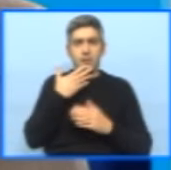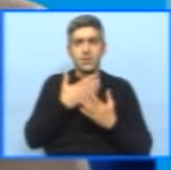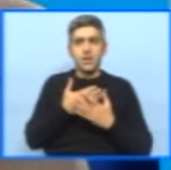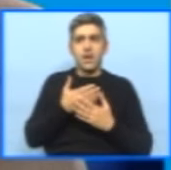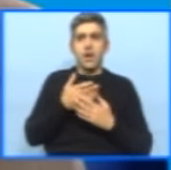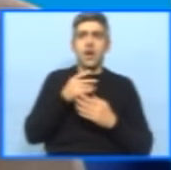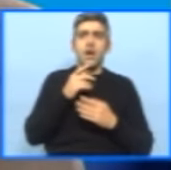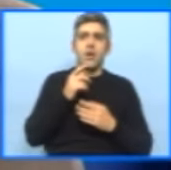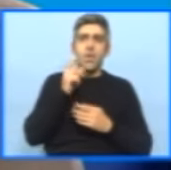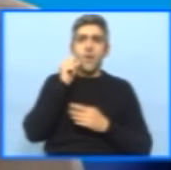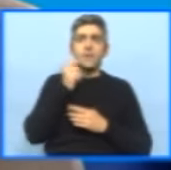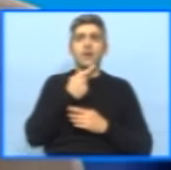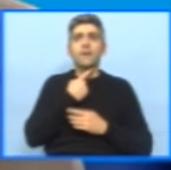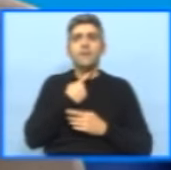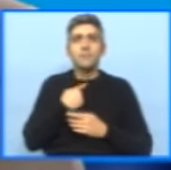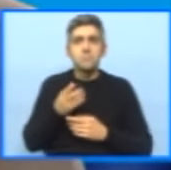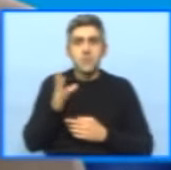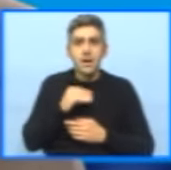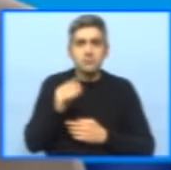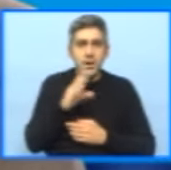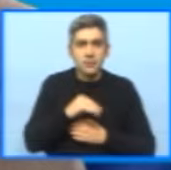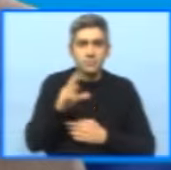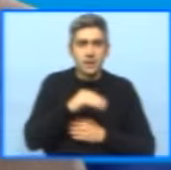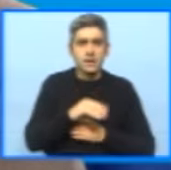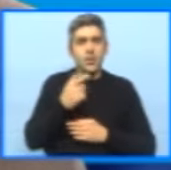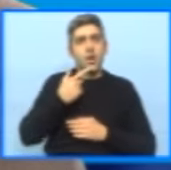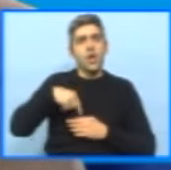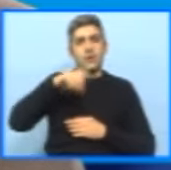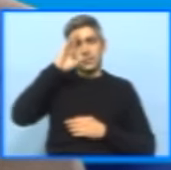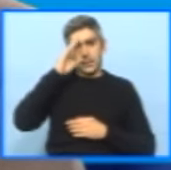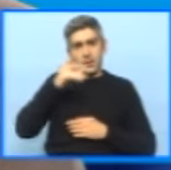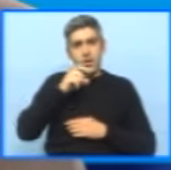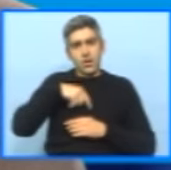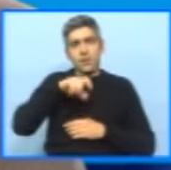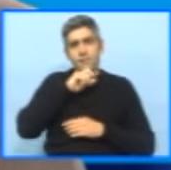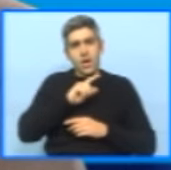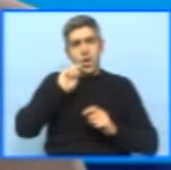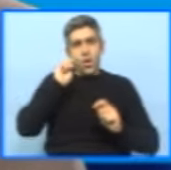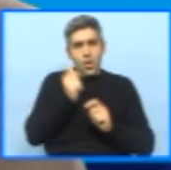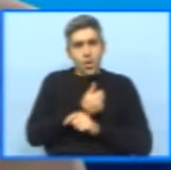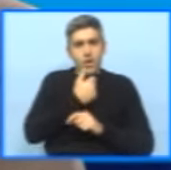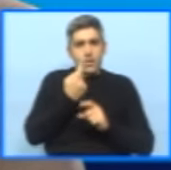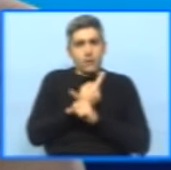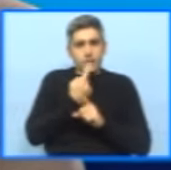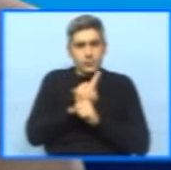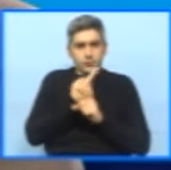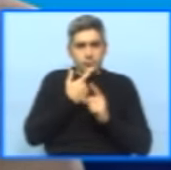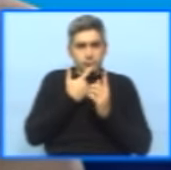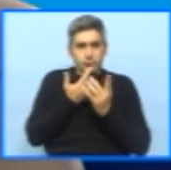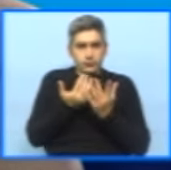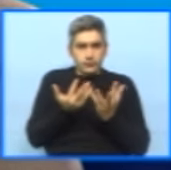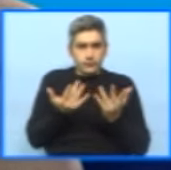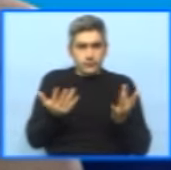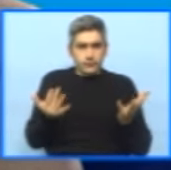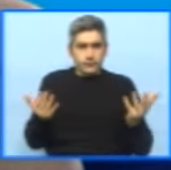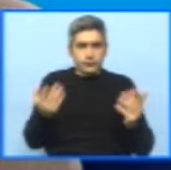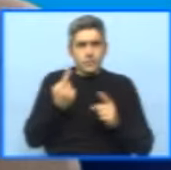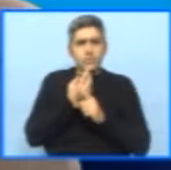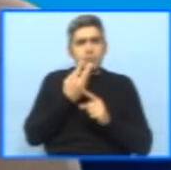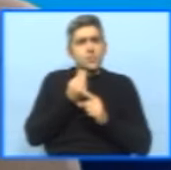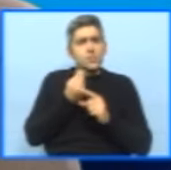do homem. Mas nós sabemos que nós podemos comprar muitas coisas, nós podemos ter, de facto, muitas